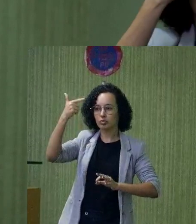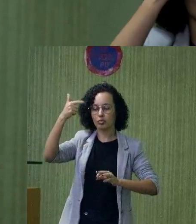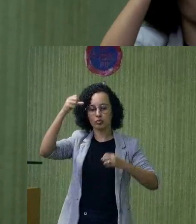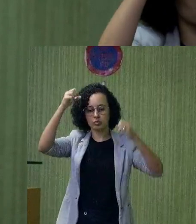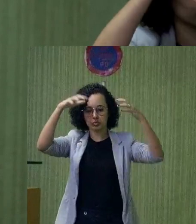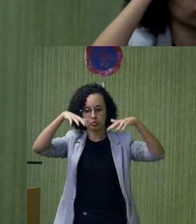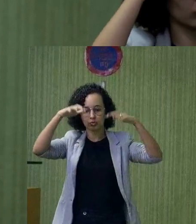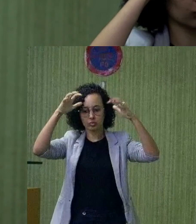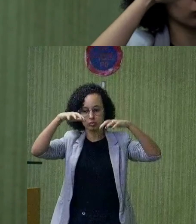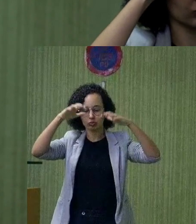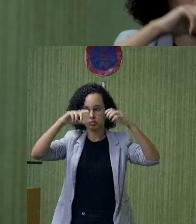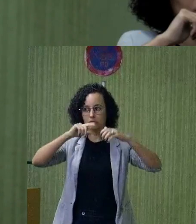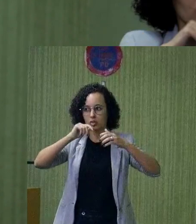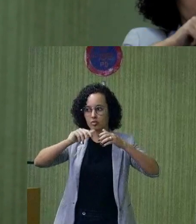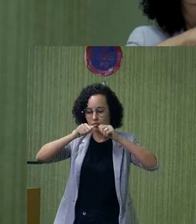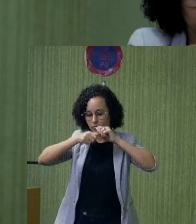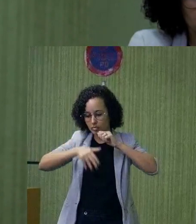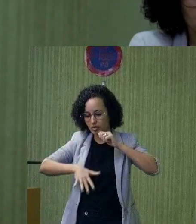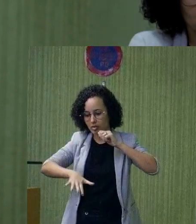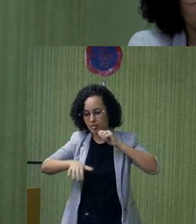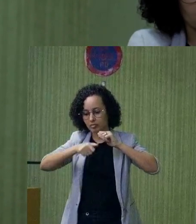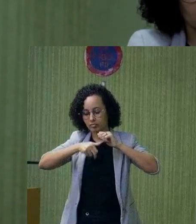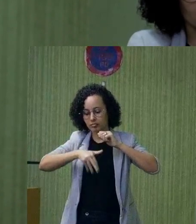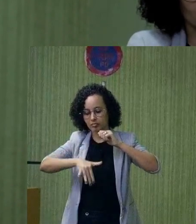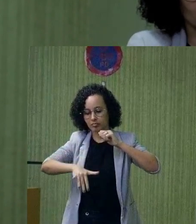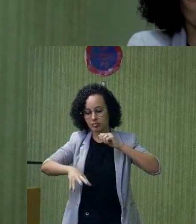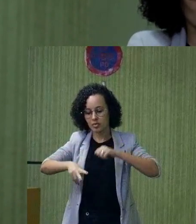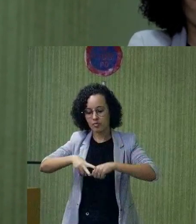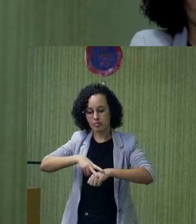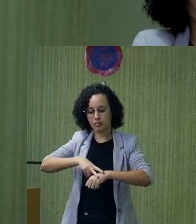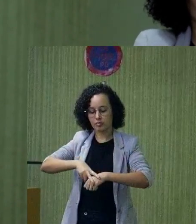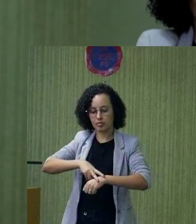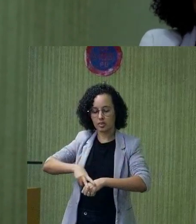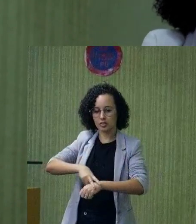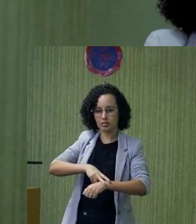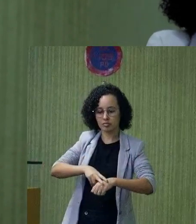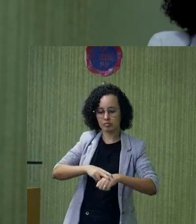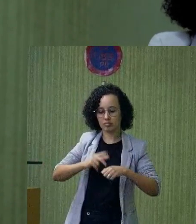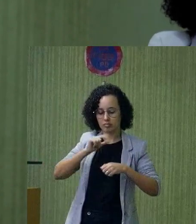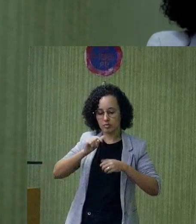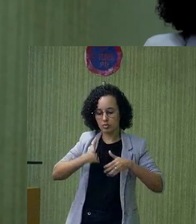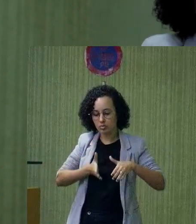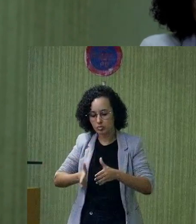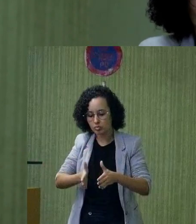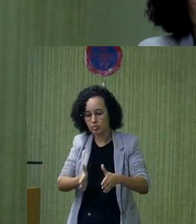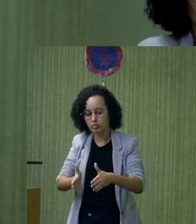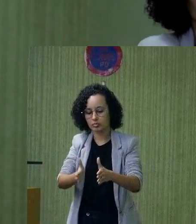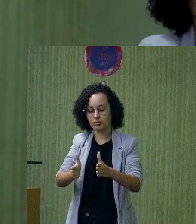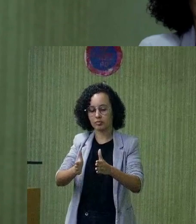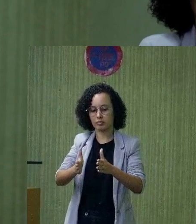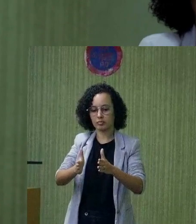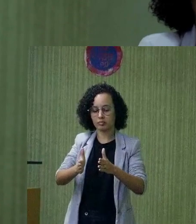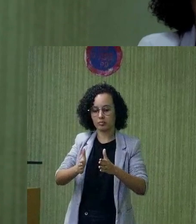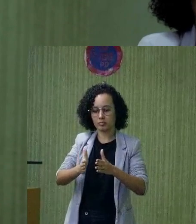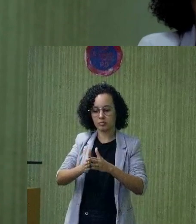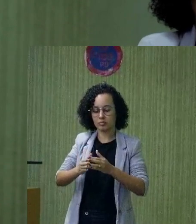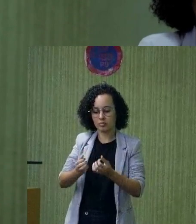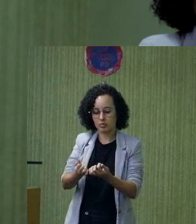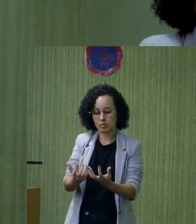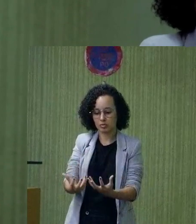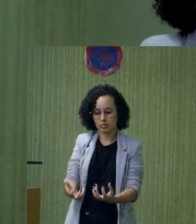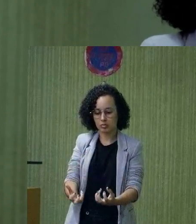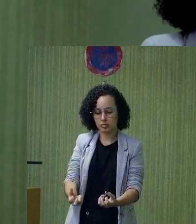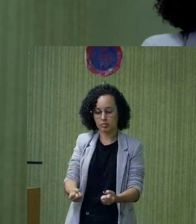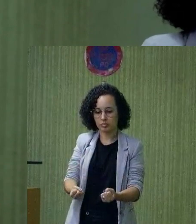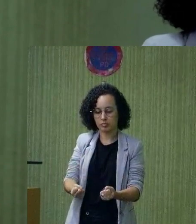águas escorrem pela planície verde é a Vazante dos rios levando as tingas fecundando o solo para o